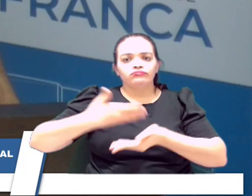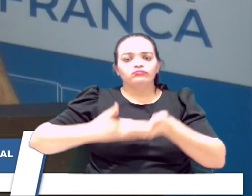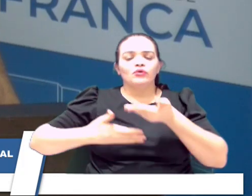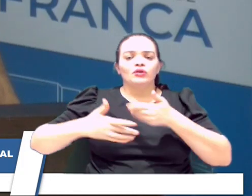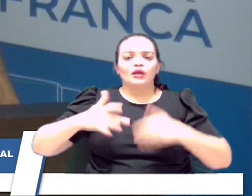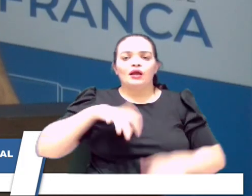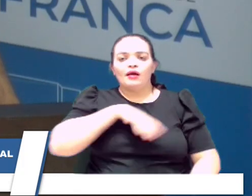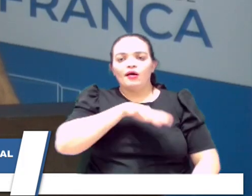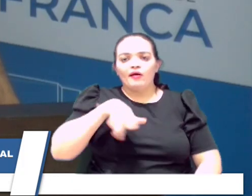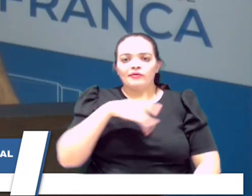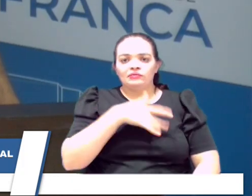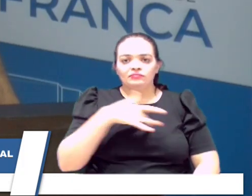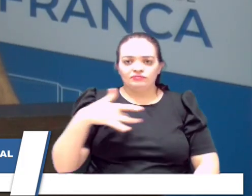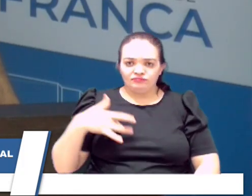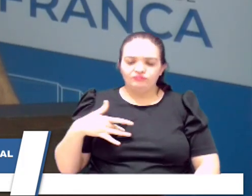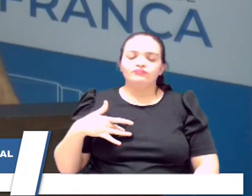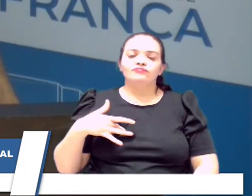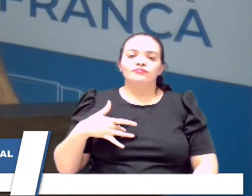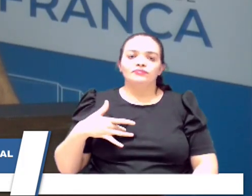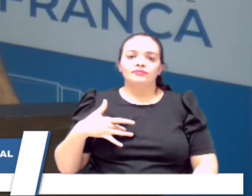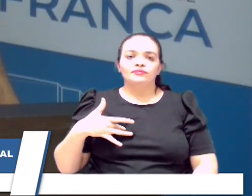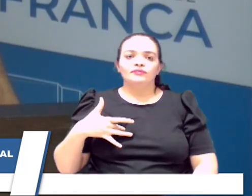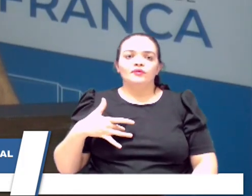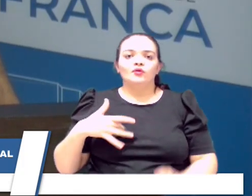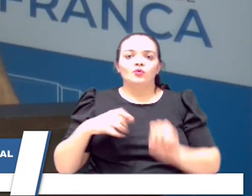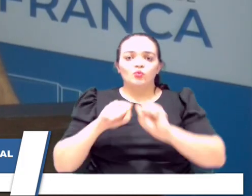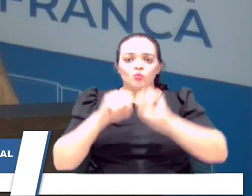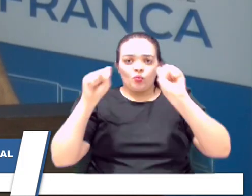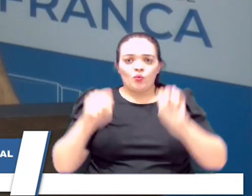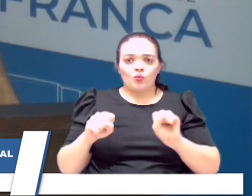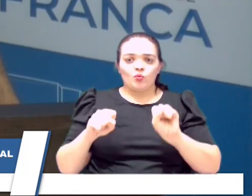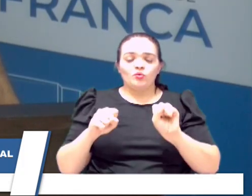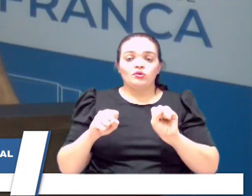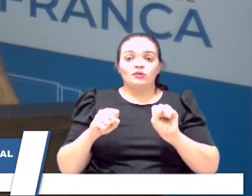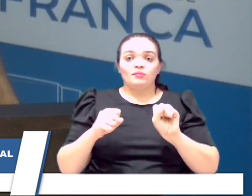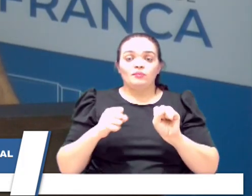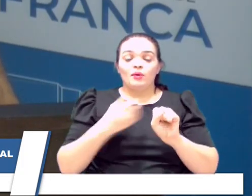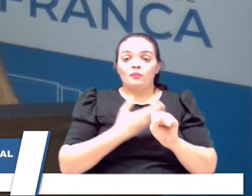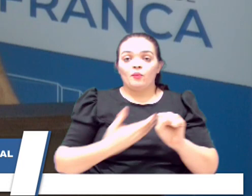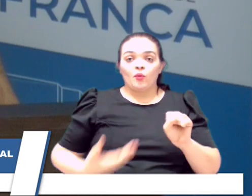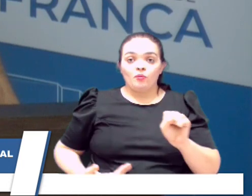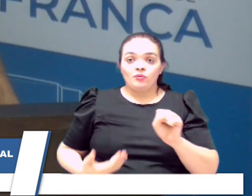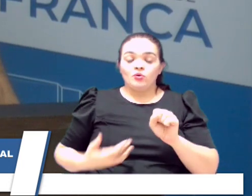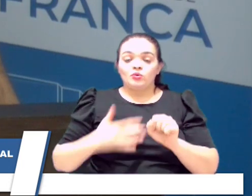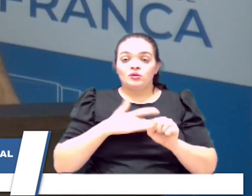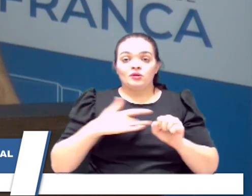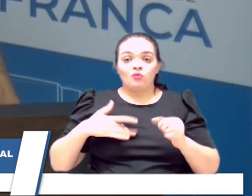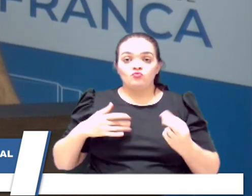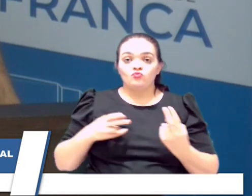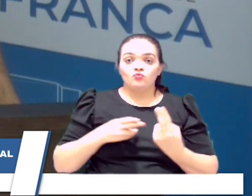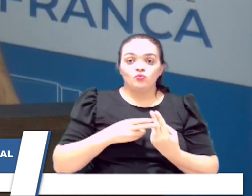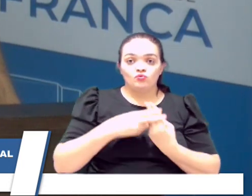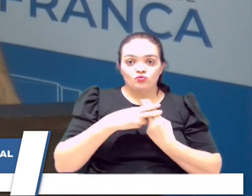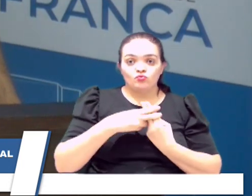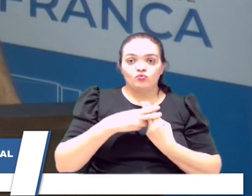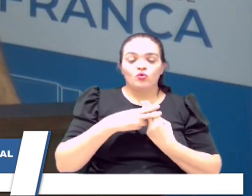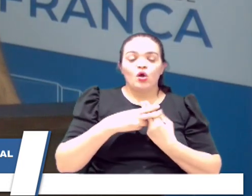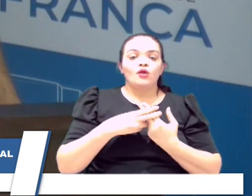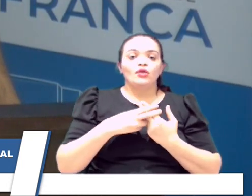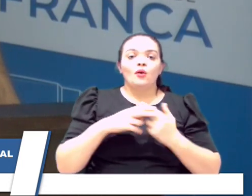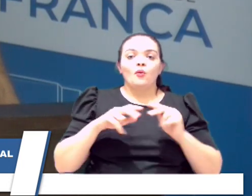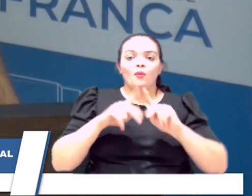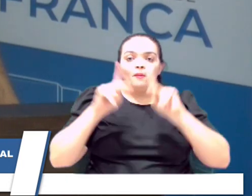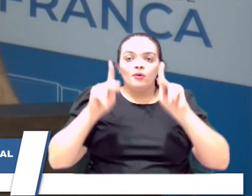saúde que hoje o Sistema Público Único de Saúde não consegue entregar. Então, é um pouco da Flor da Vida,